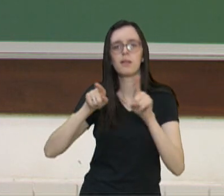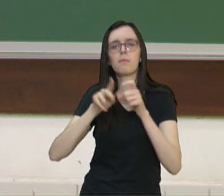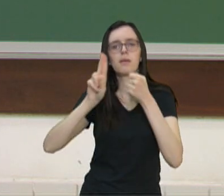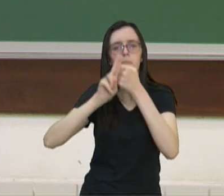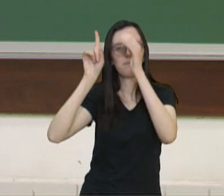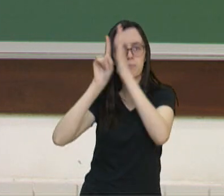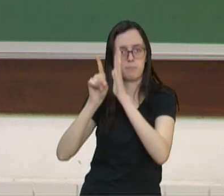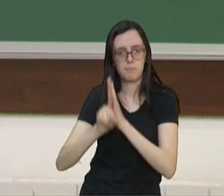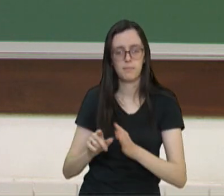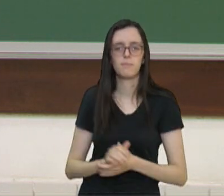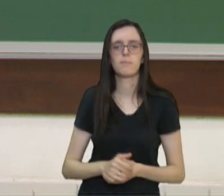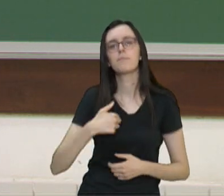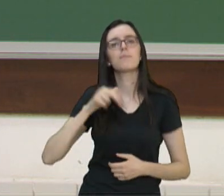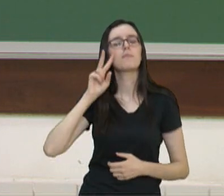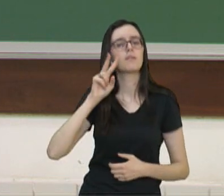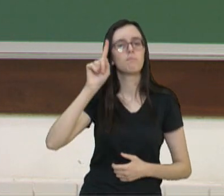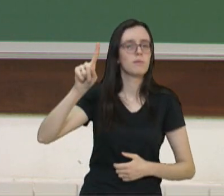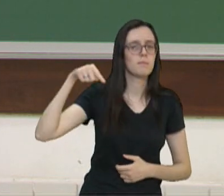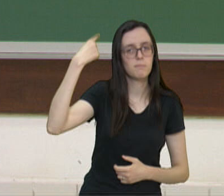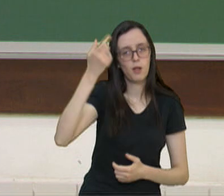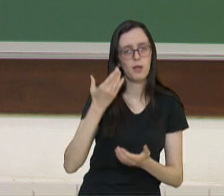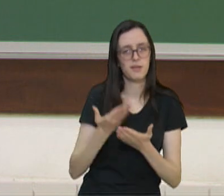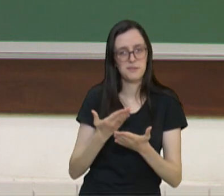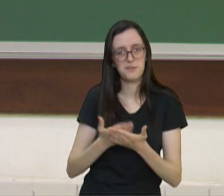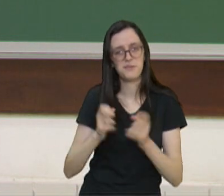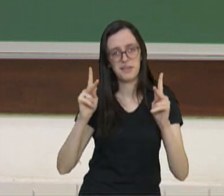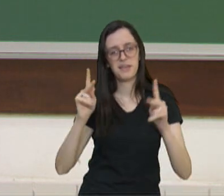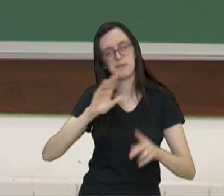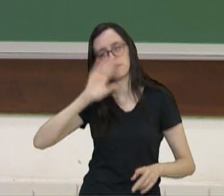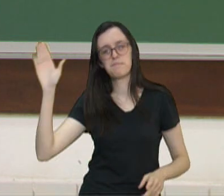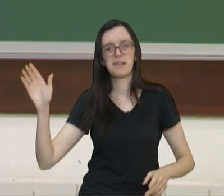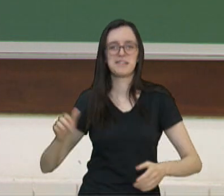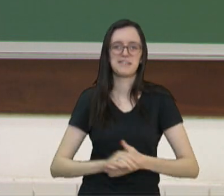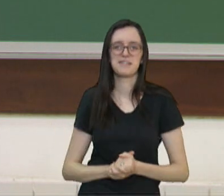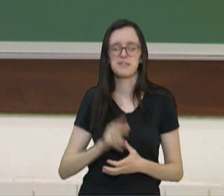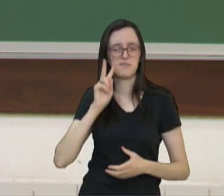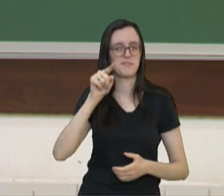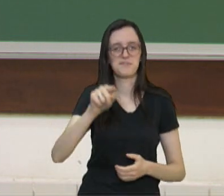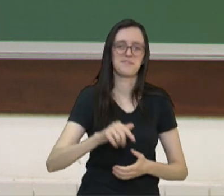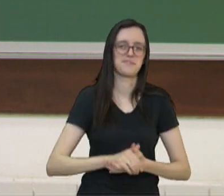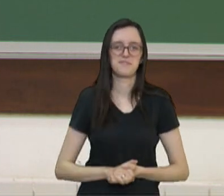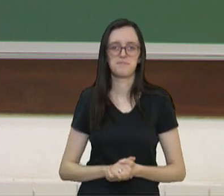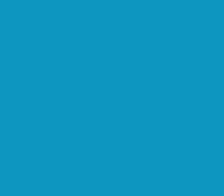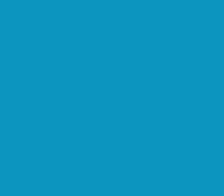interrogativos. See you in the next class, ok? Bye guys, see you!